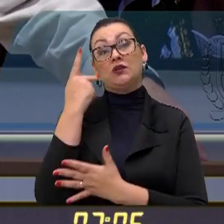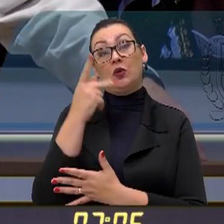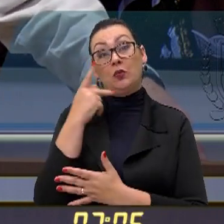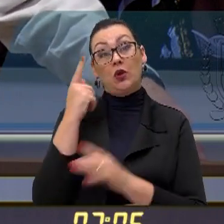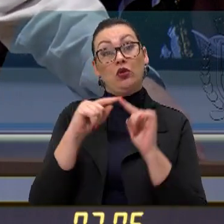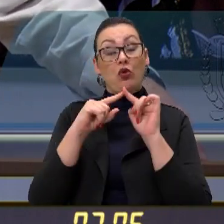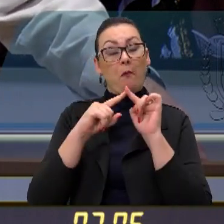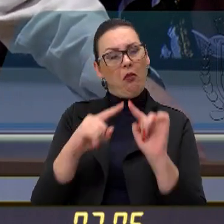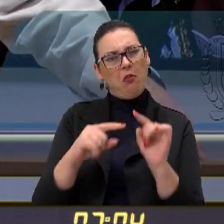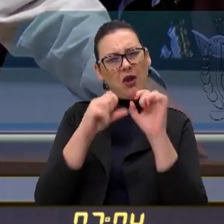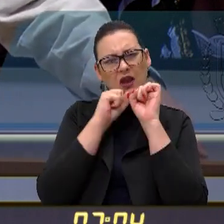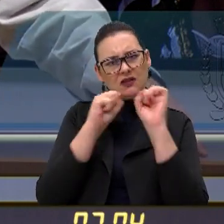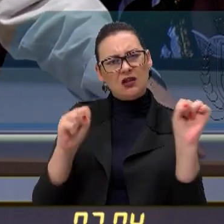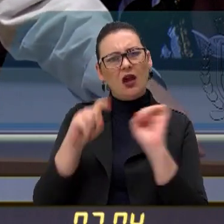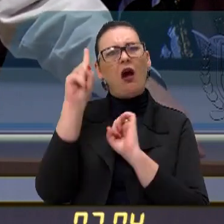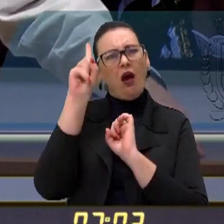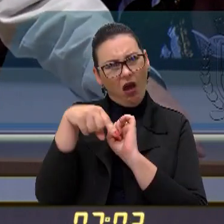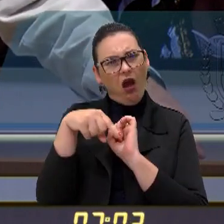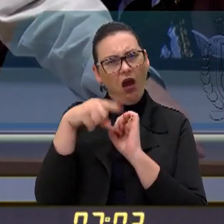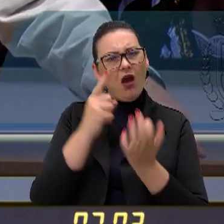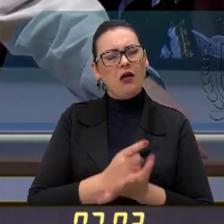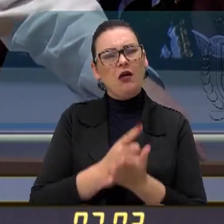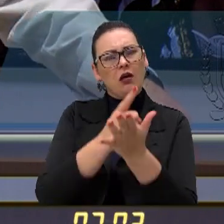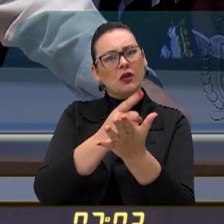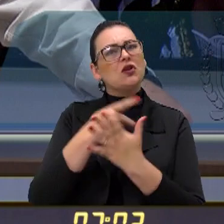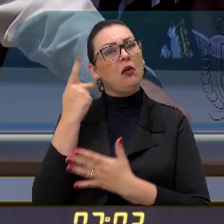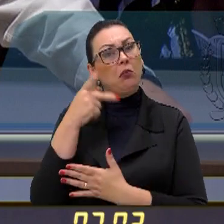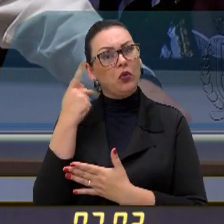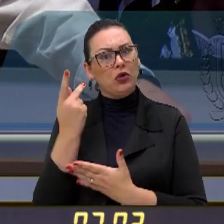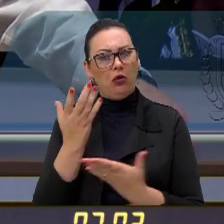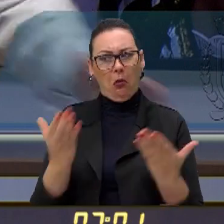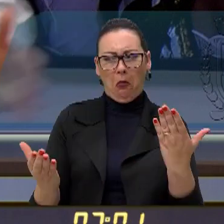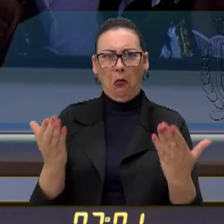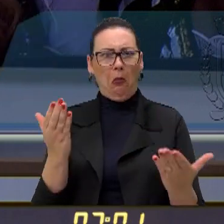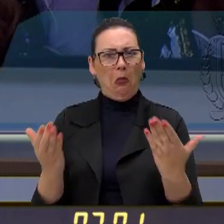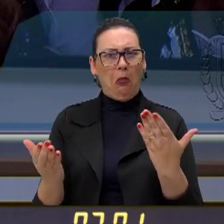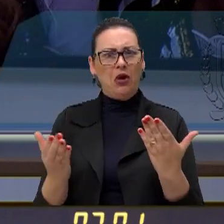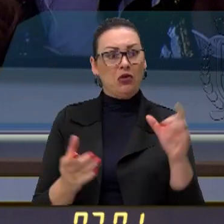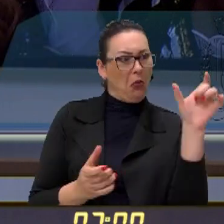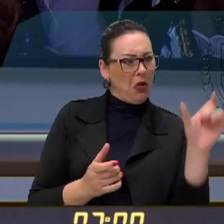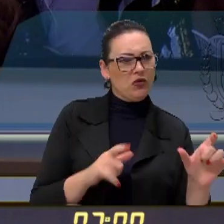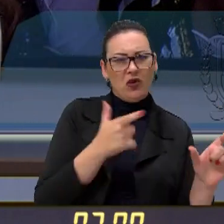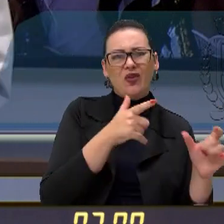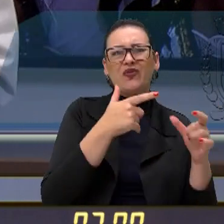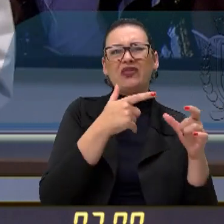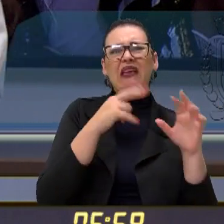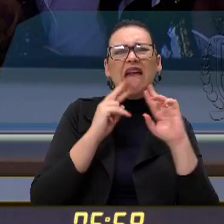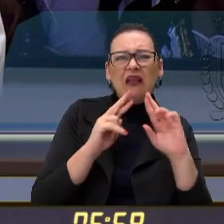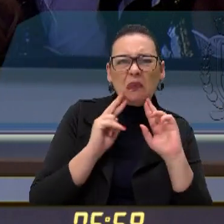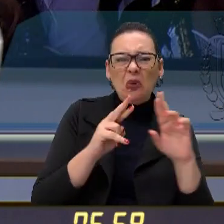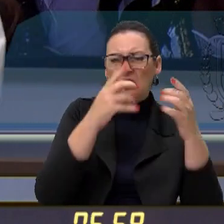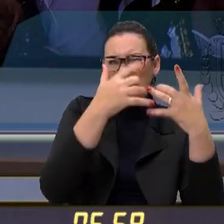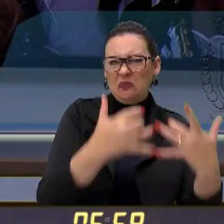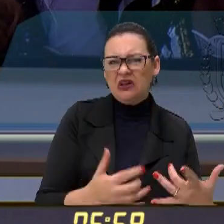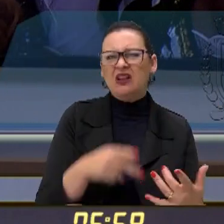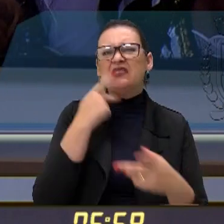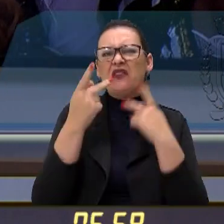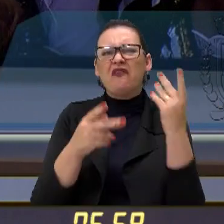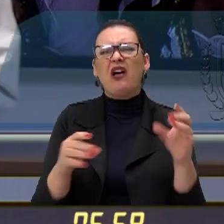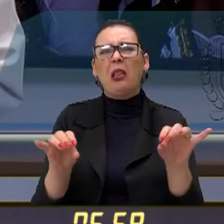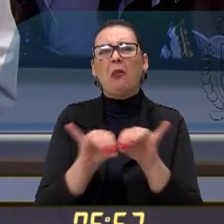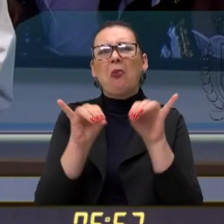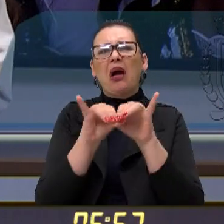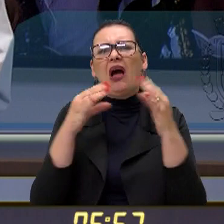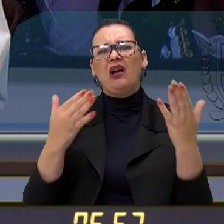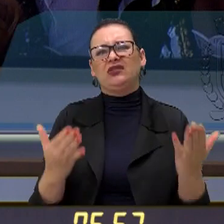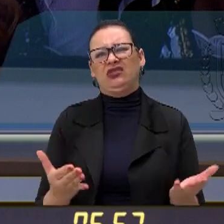secretária foi indicada politicamente. Olha só a contradição. Então, quando a pessoa não tem argumento, ela termina por dizer